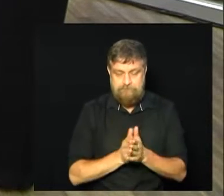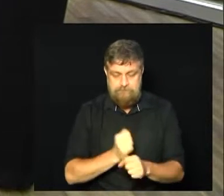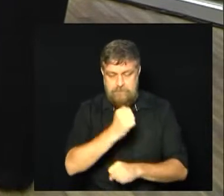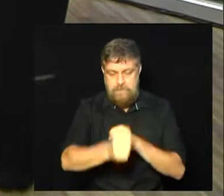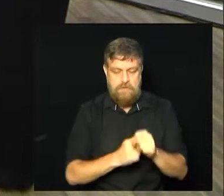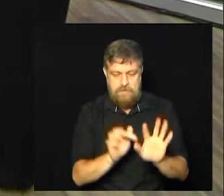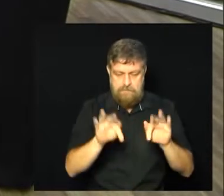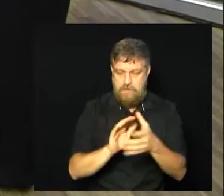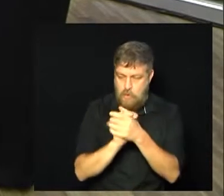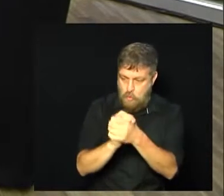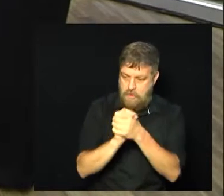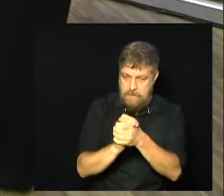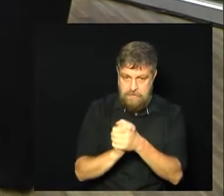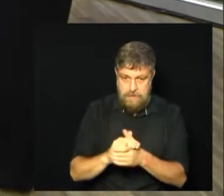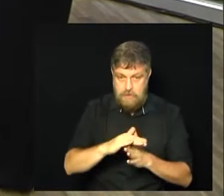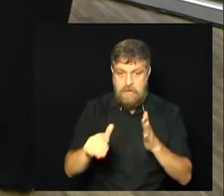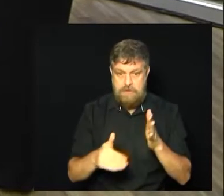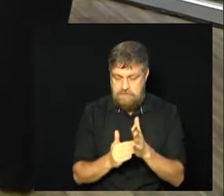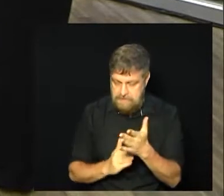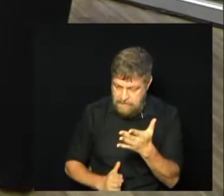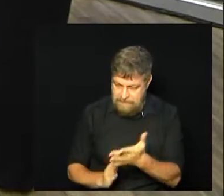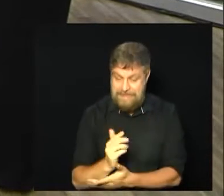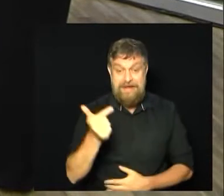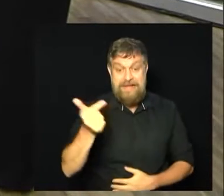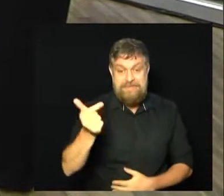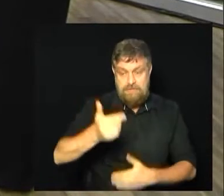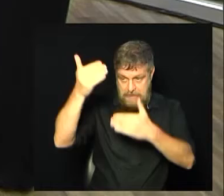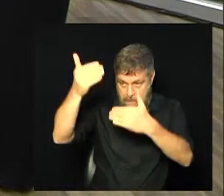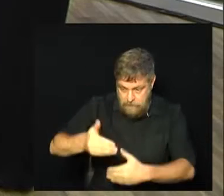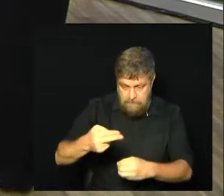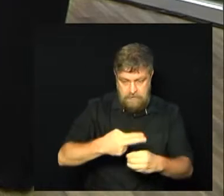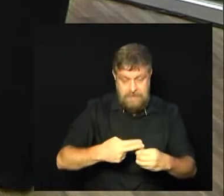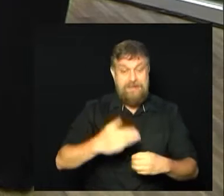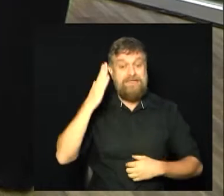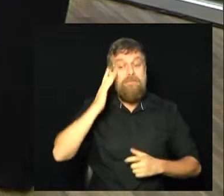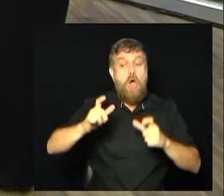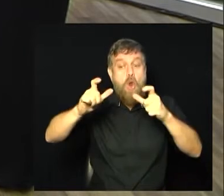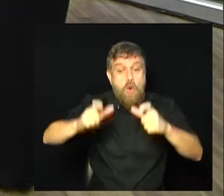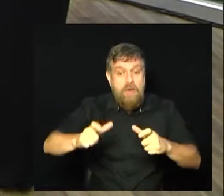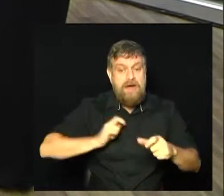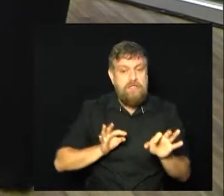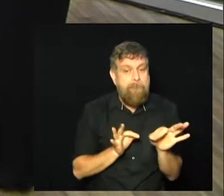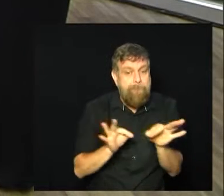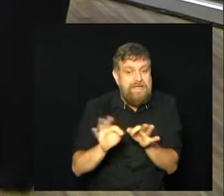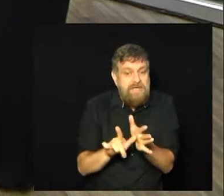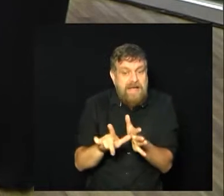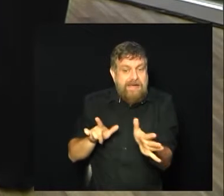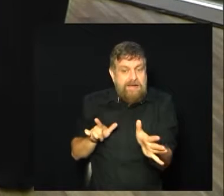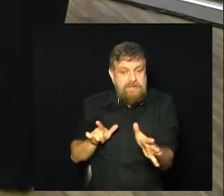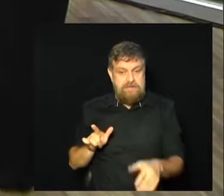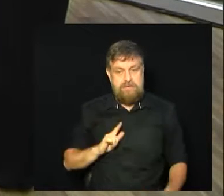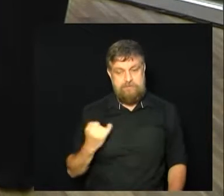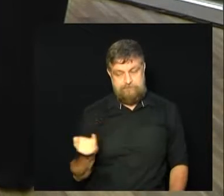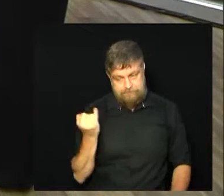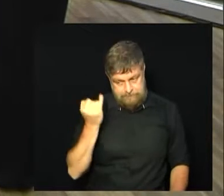ano. Parabéns a todos que passaram aí para a segunda fase. Então, já confere aí o local de prova, já começa aquele planejamento dos estudantes.